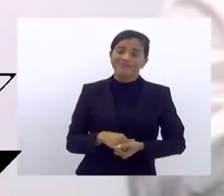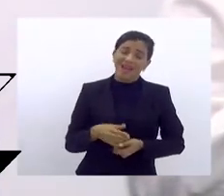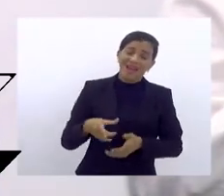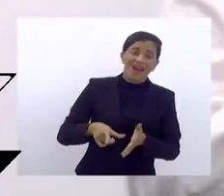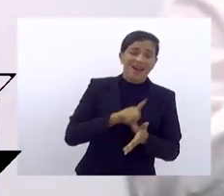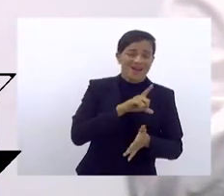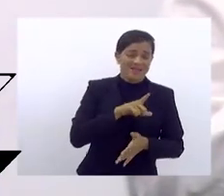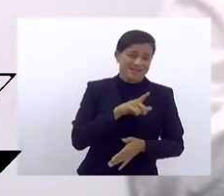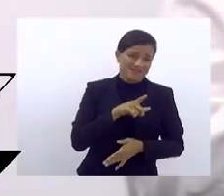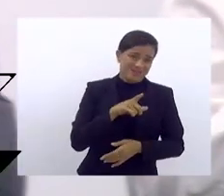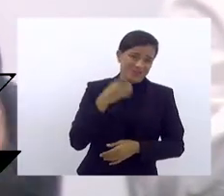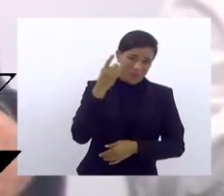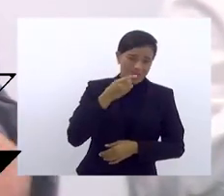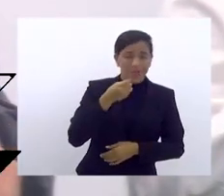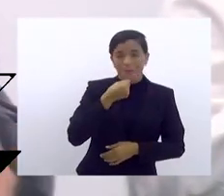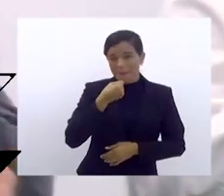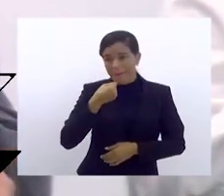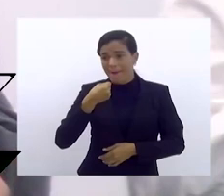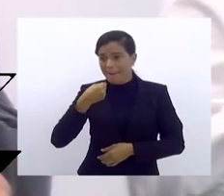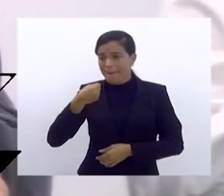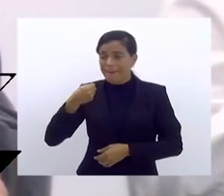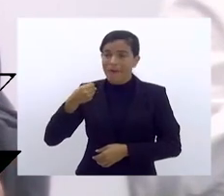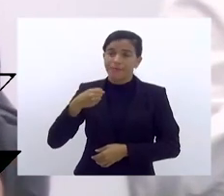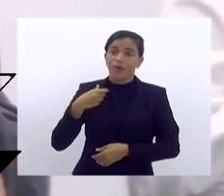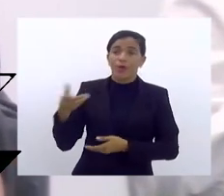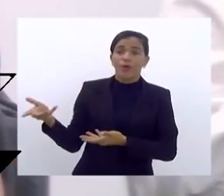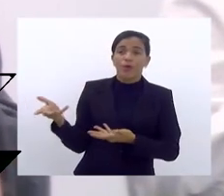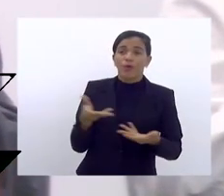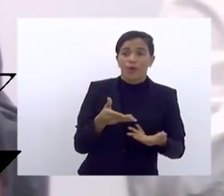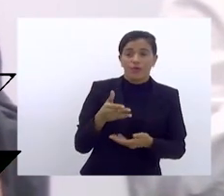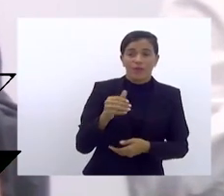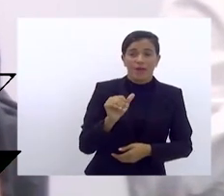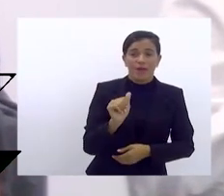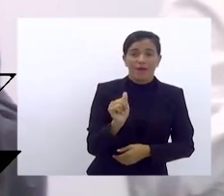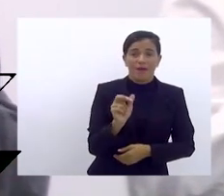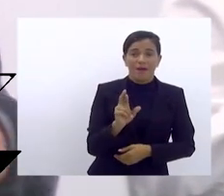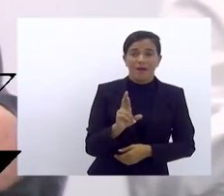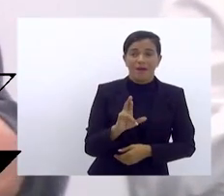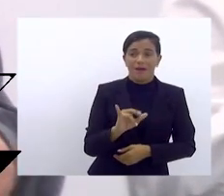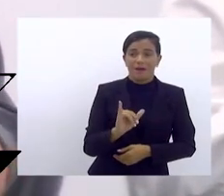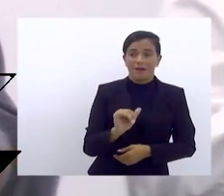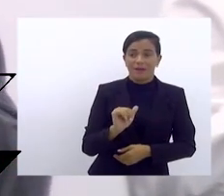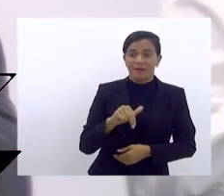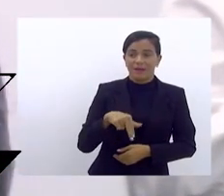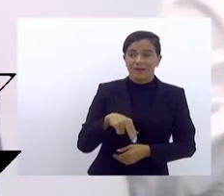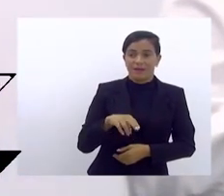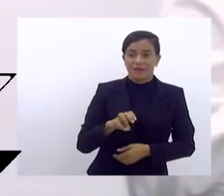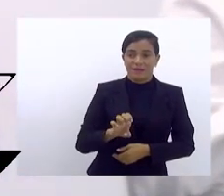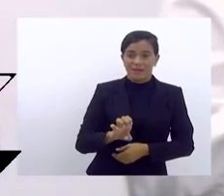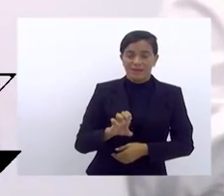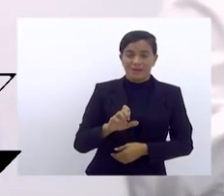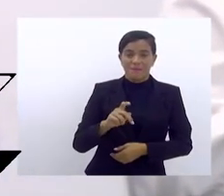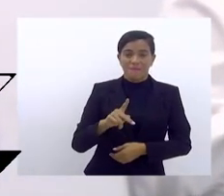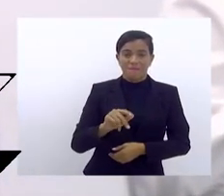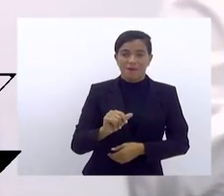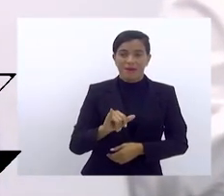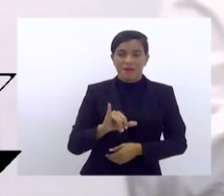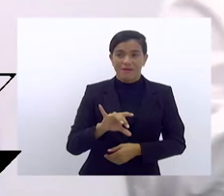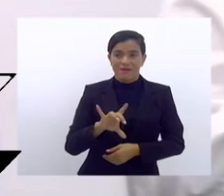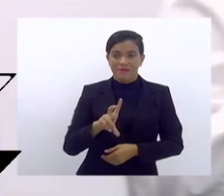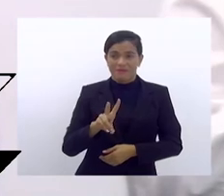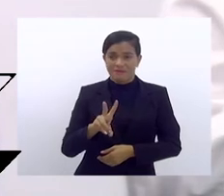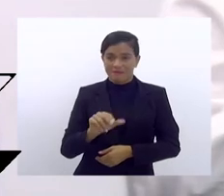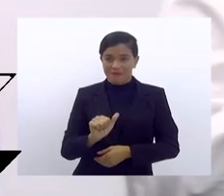eu queria agora convidar a Ariane Paiva e o Antônio para ler a carta dos